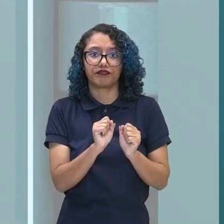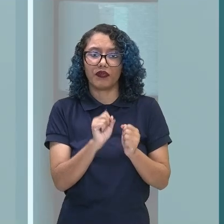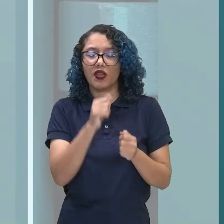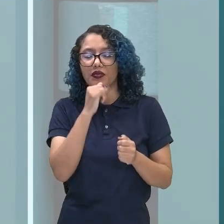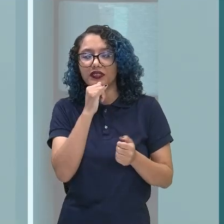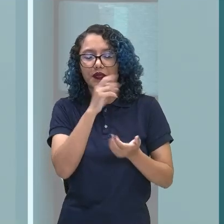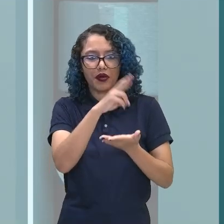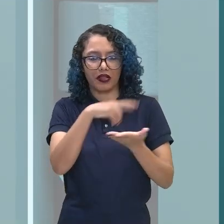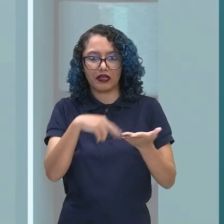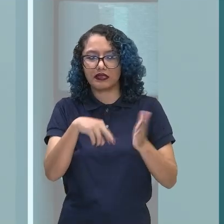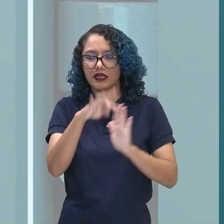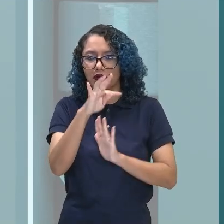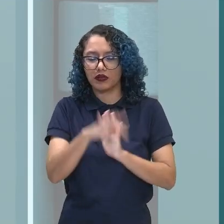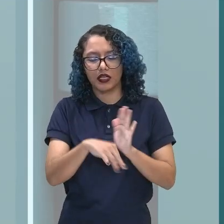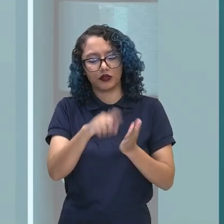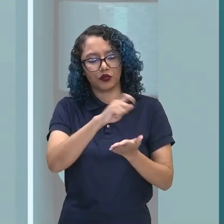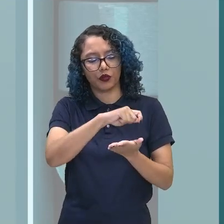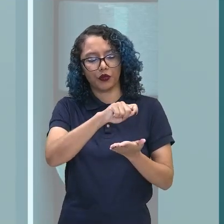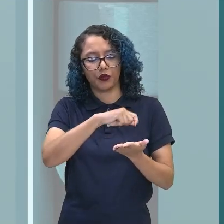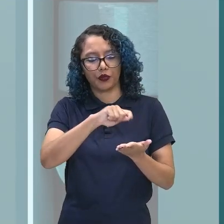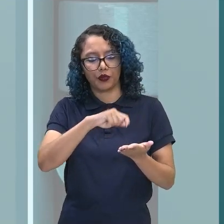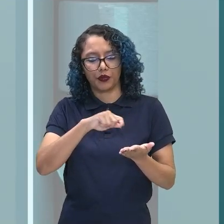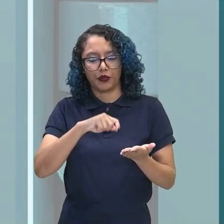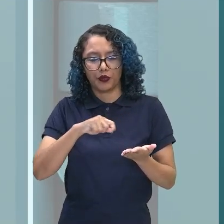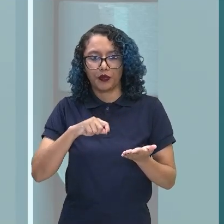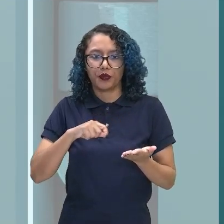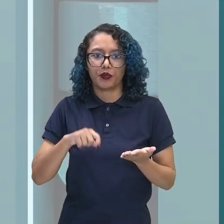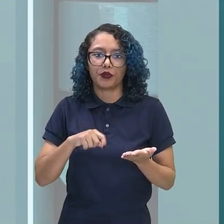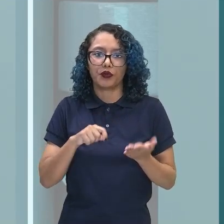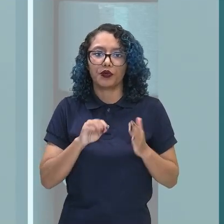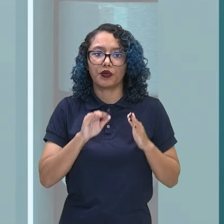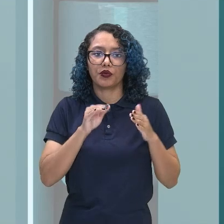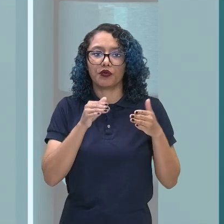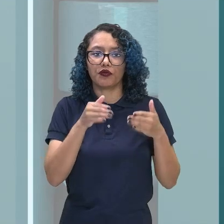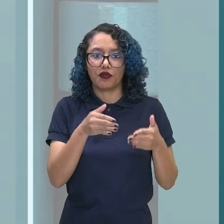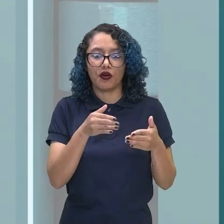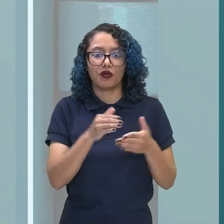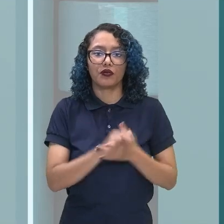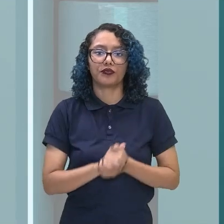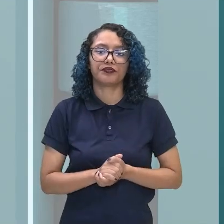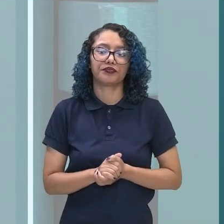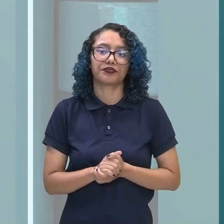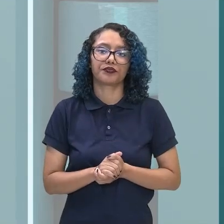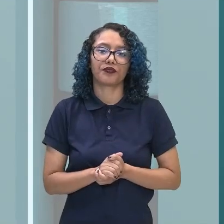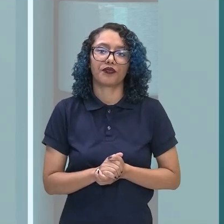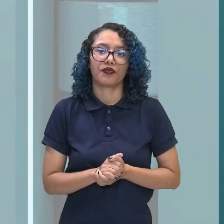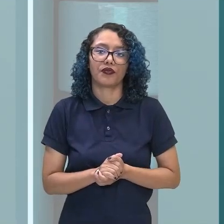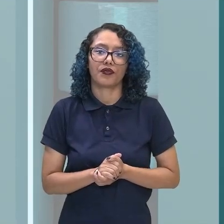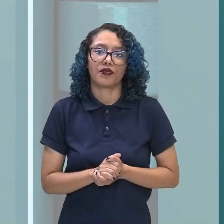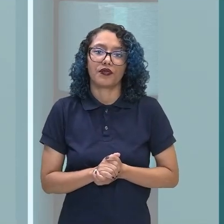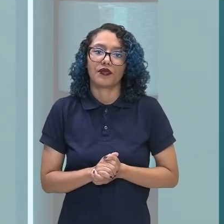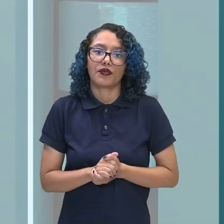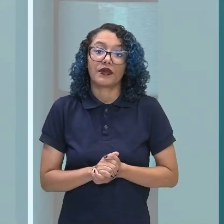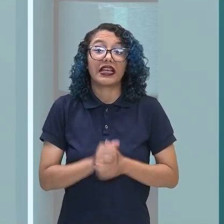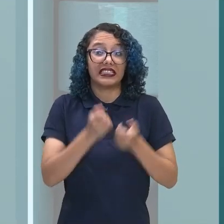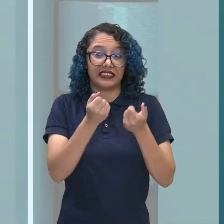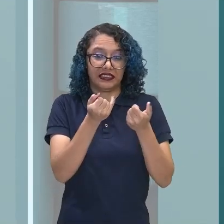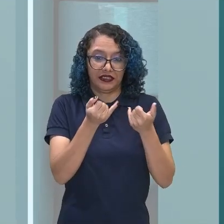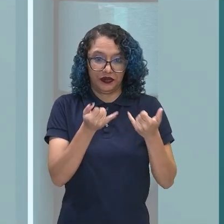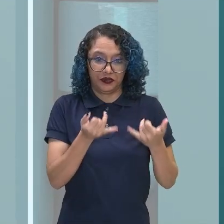redação, vai, né, trabalhar o texto dissertativo, que é dissertar.